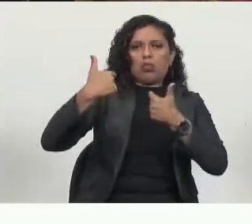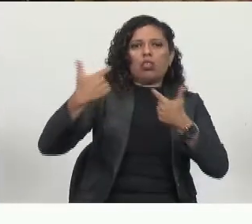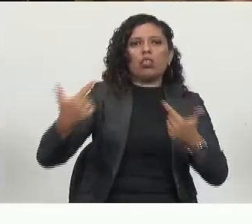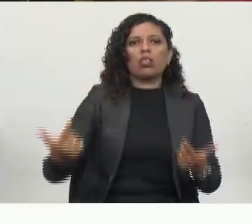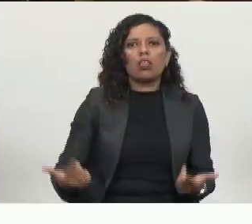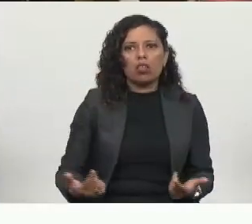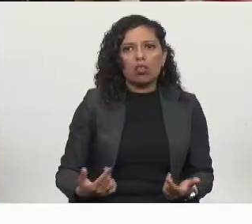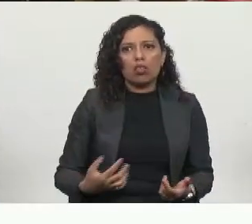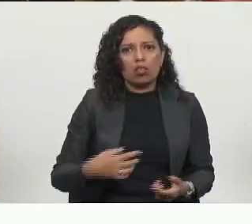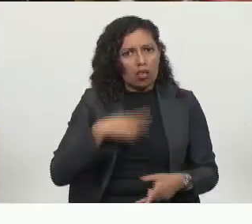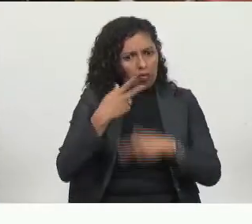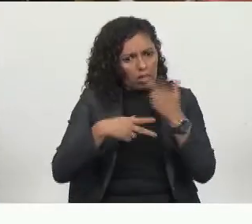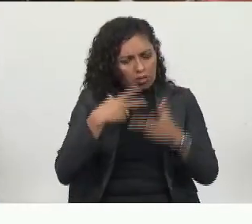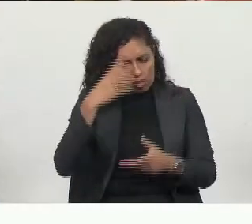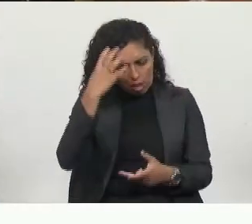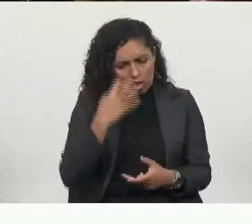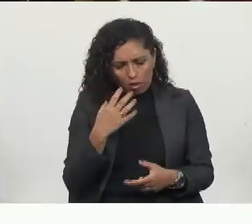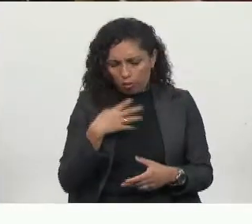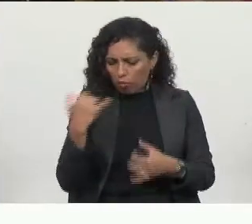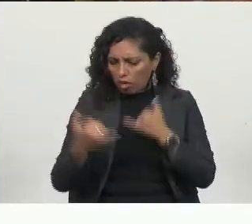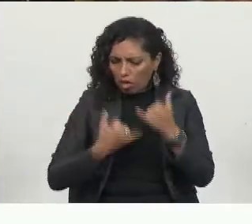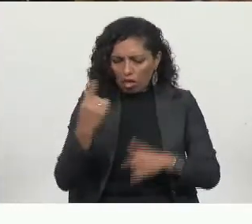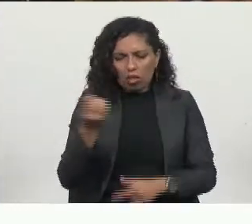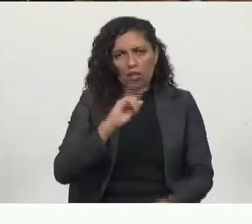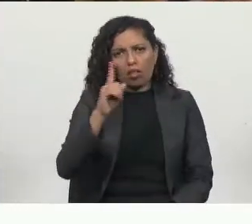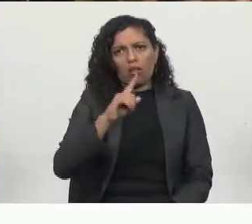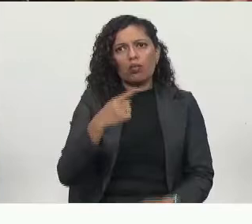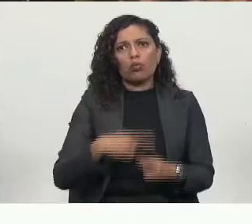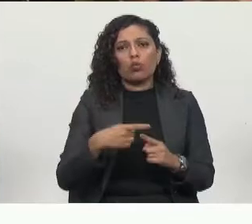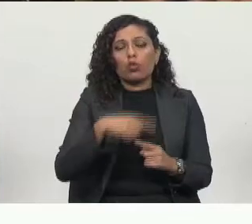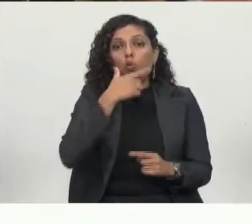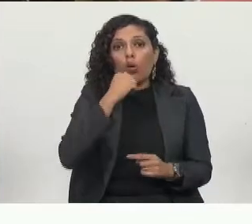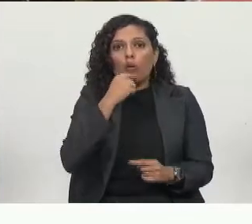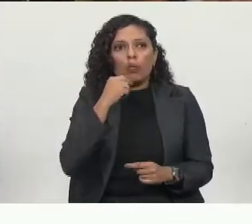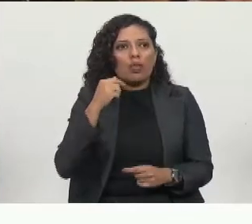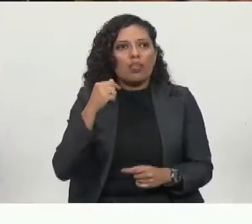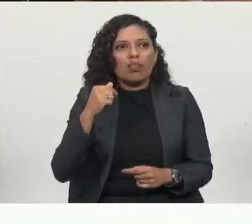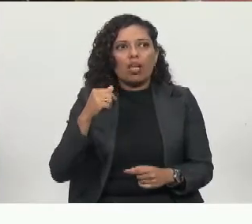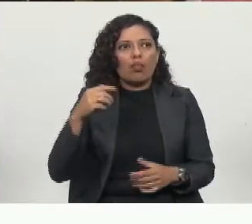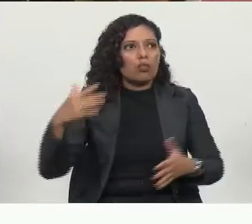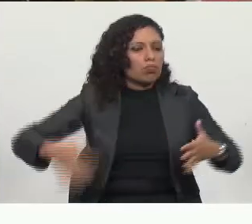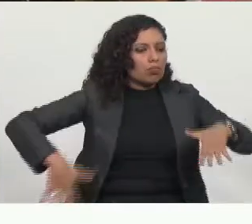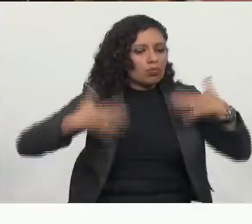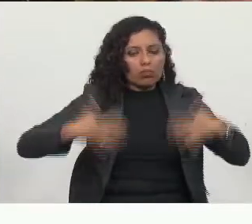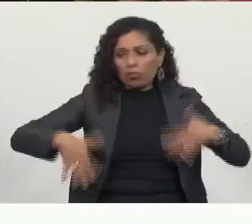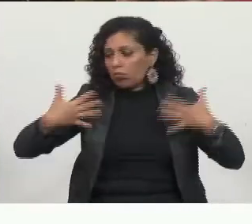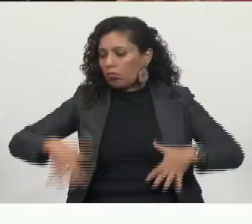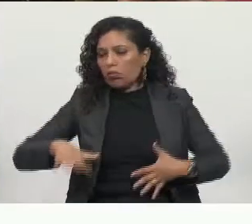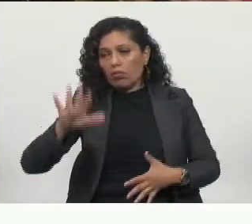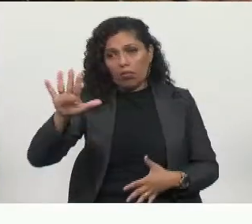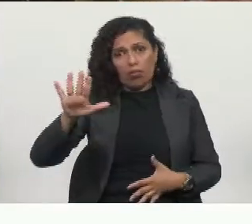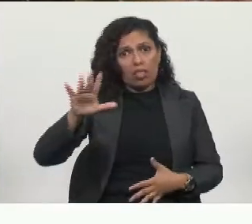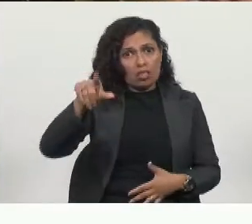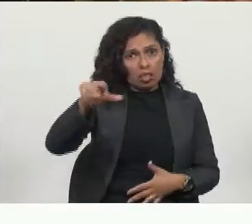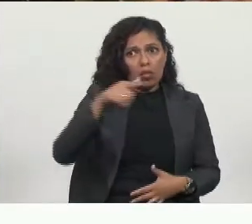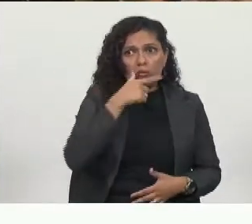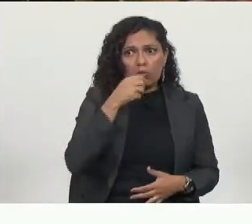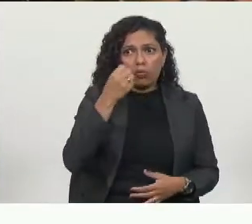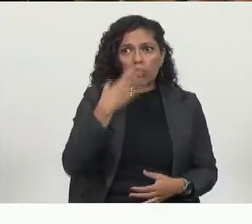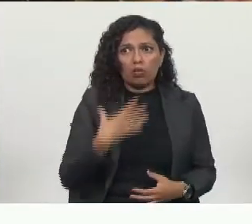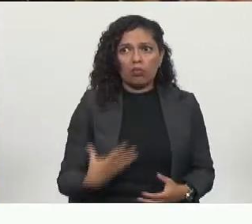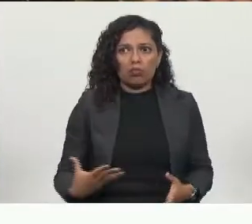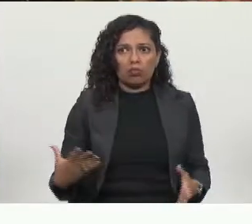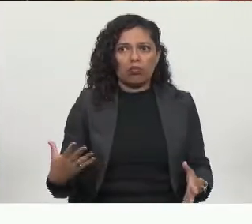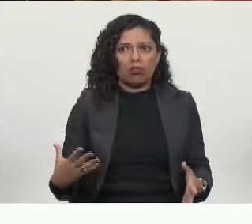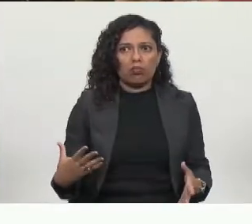estou falando sério, estou brincando não. Se você visse como, rapaz, como o senhor estava, mas graças a Deus eu era uma pessoa de bem. Isso é